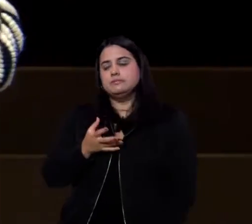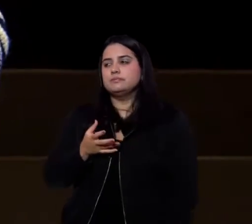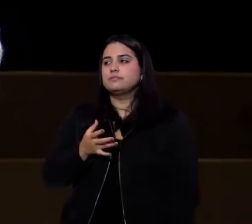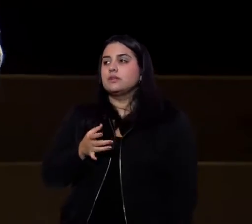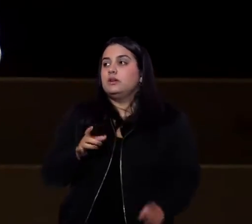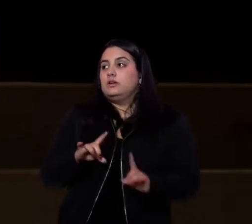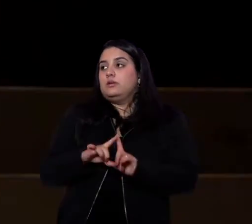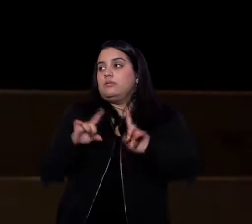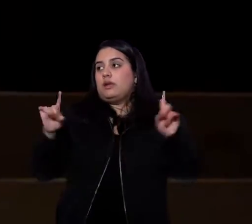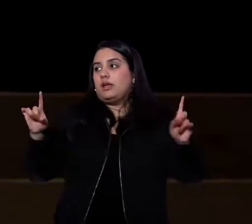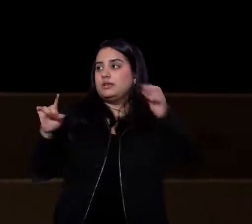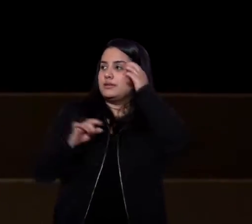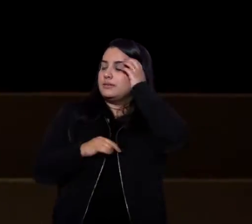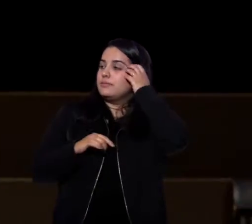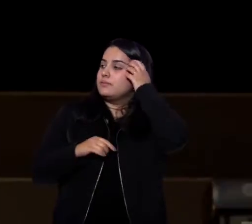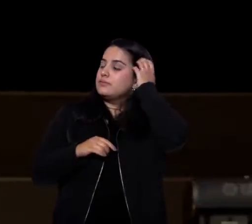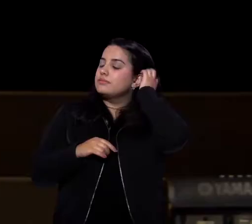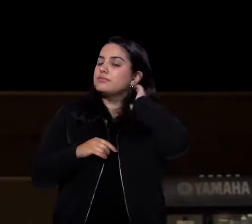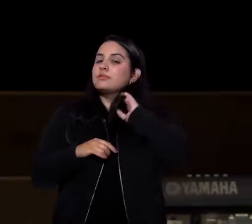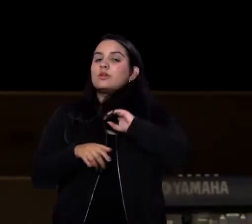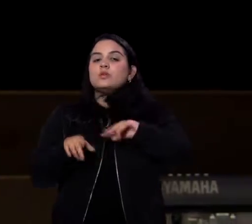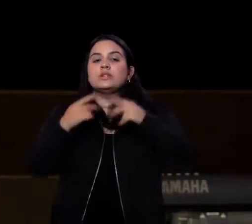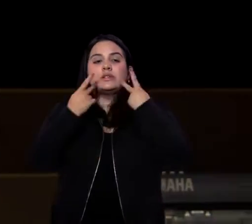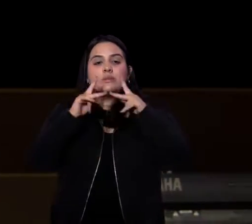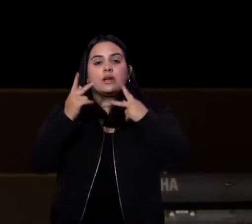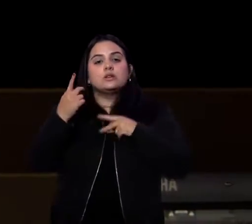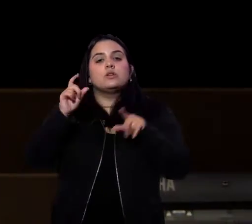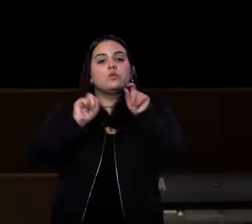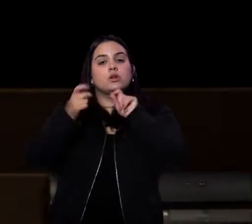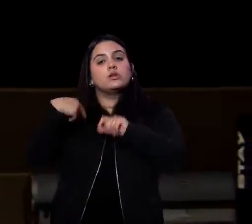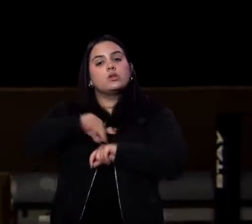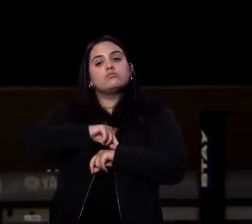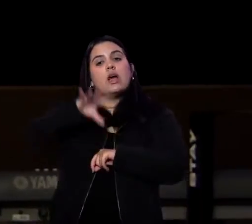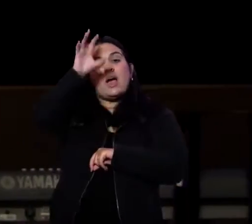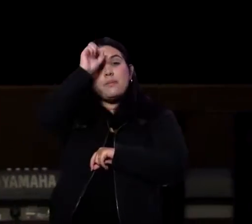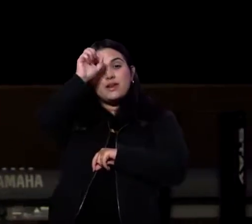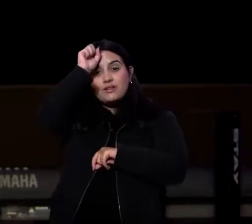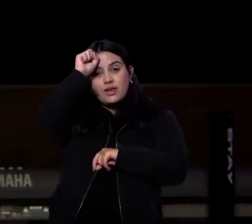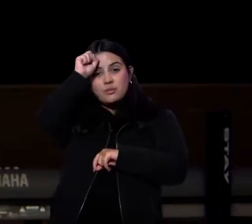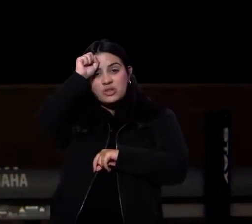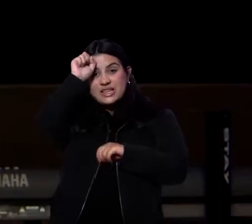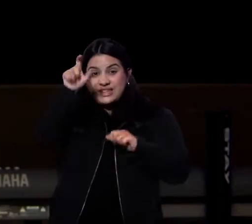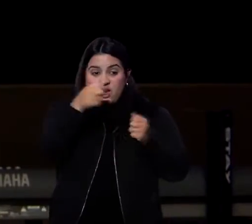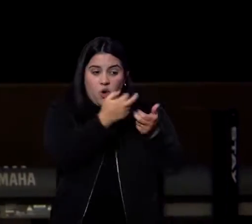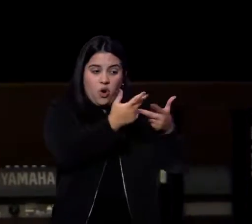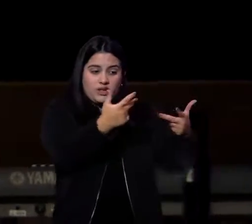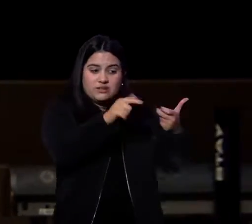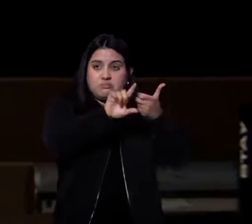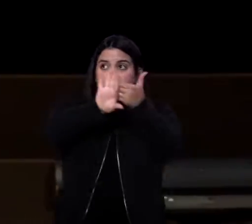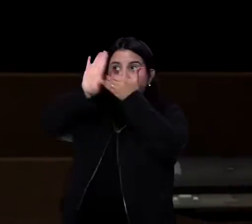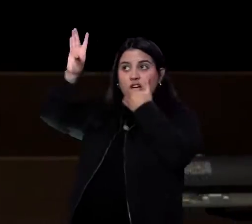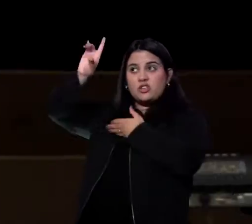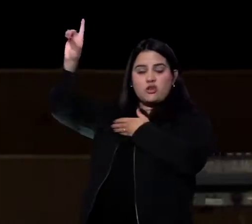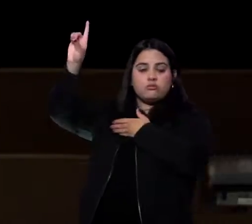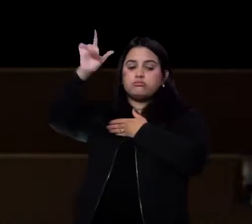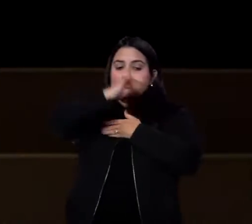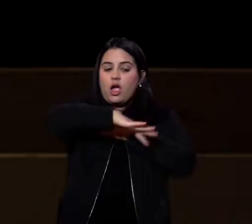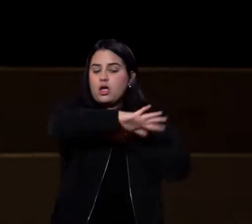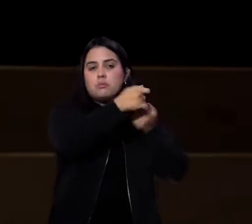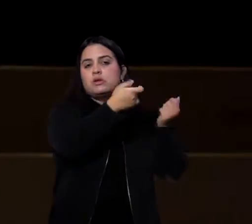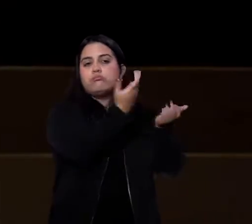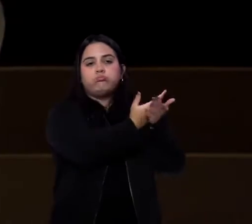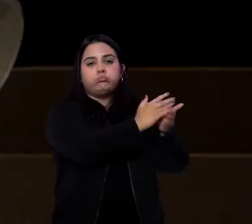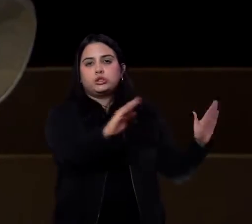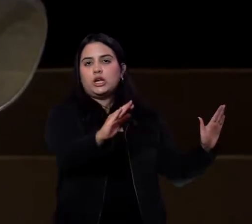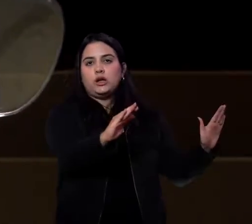com essa palavra, a gente aprendeu que a gente tem que deixar tudo que nos afasta de Deus para trás. Então, a gente tem que se separar do pecado.